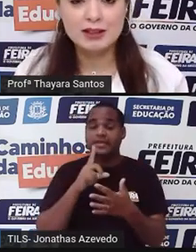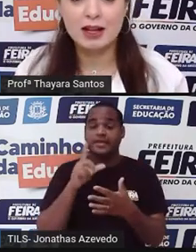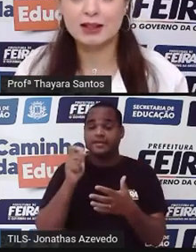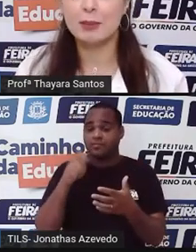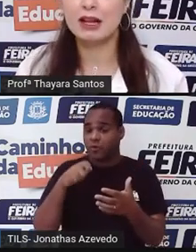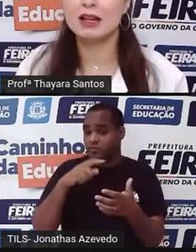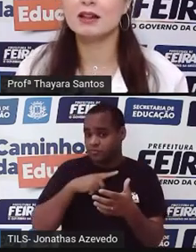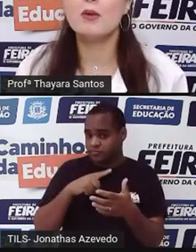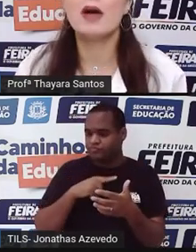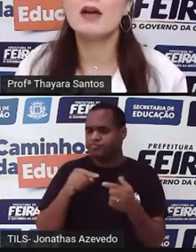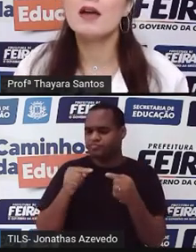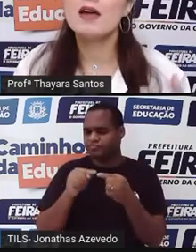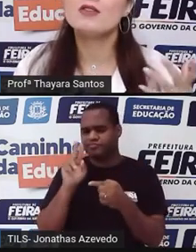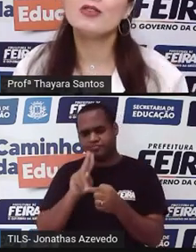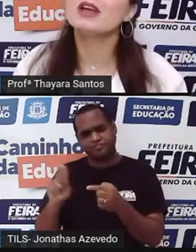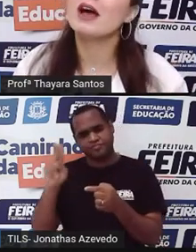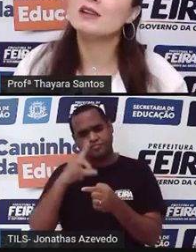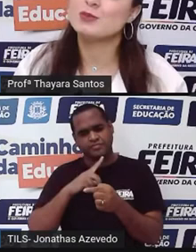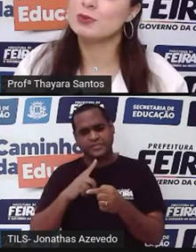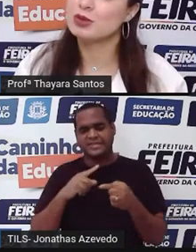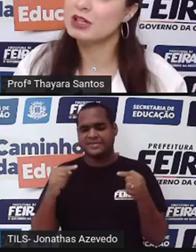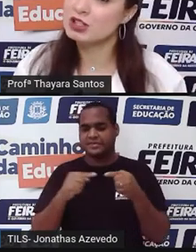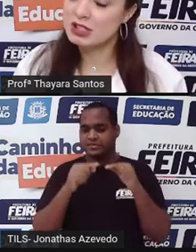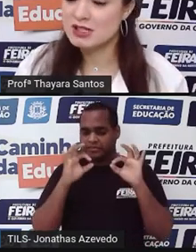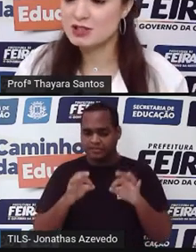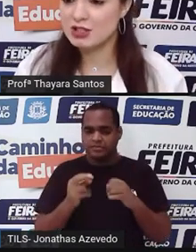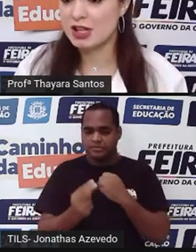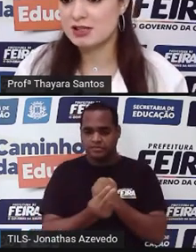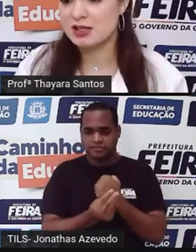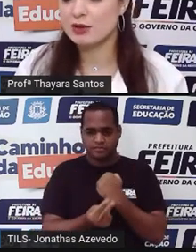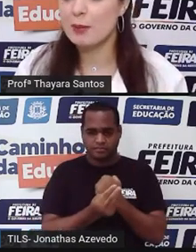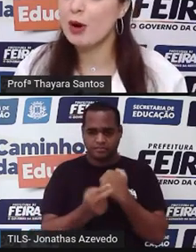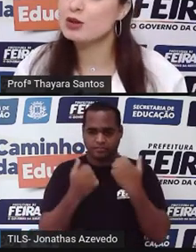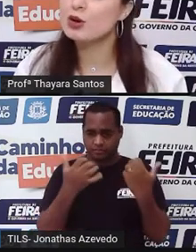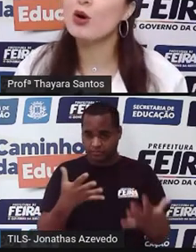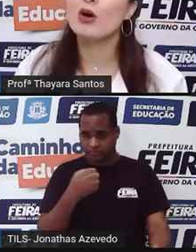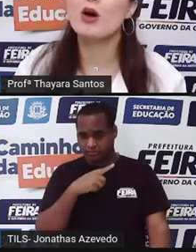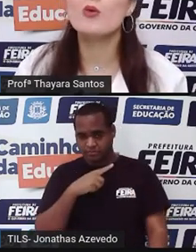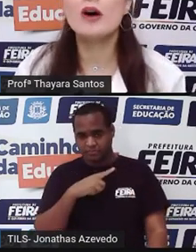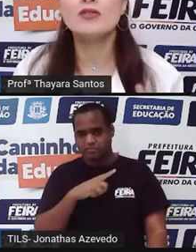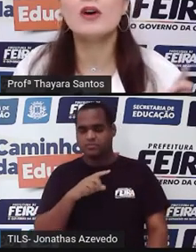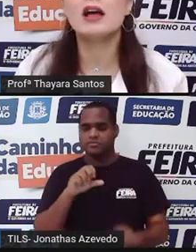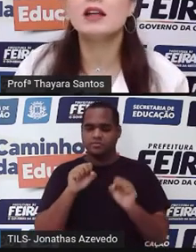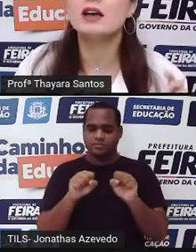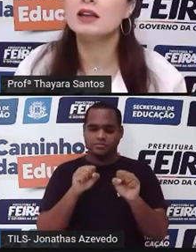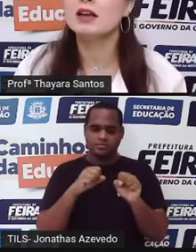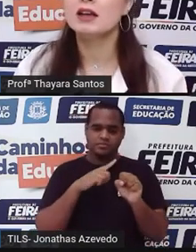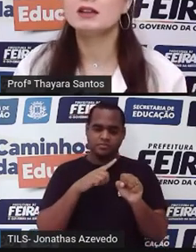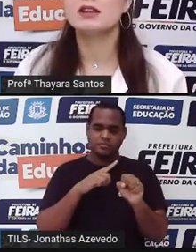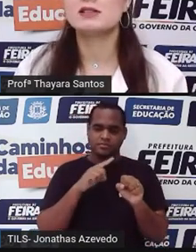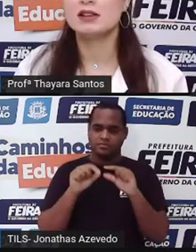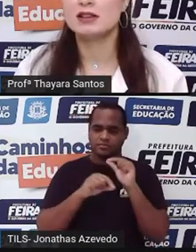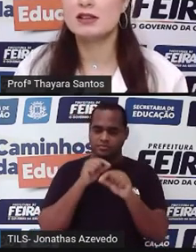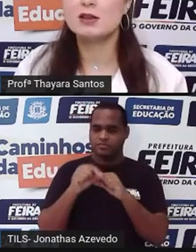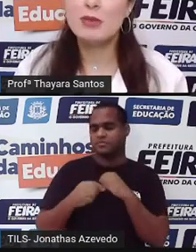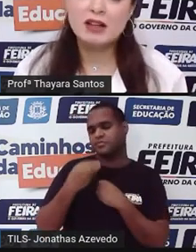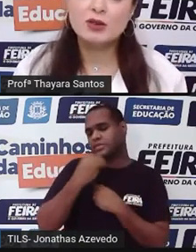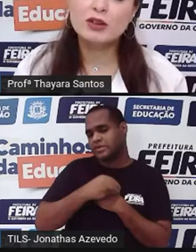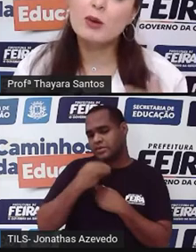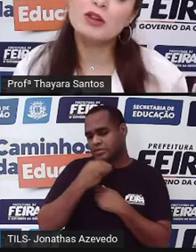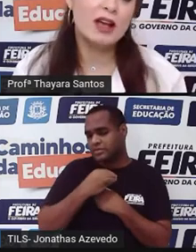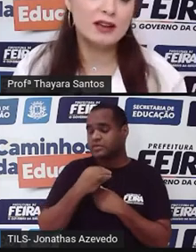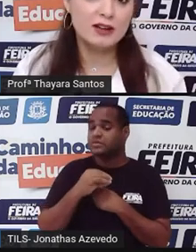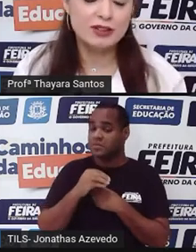da tabelinha não é eficaz para proteger dessa gestação né pode ocorrer alguma falha aí nesse